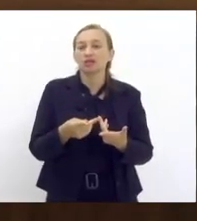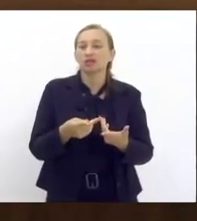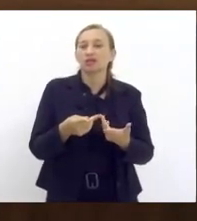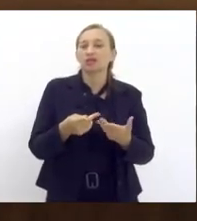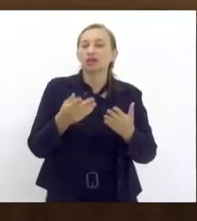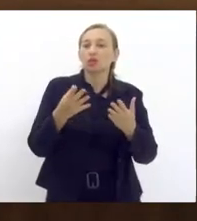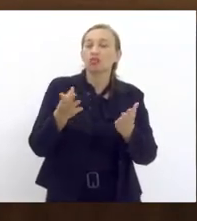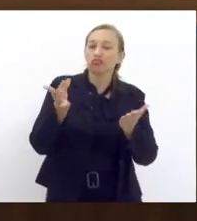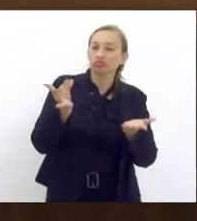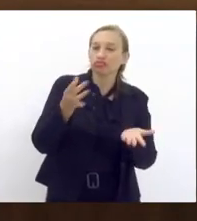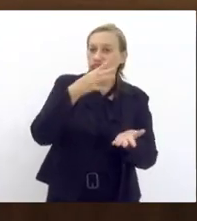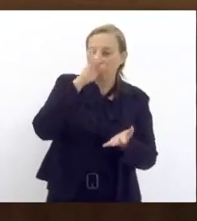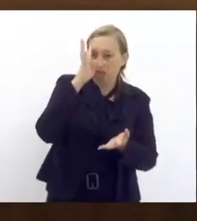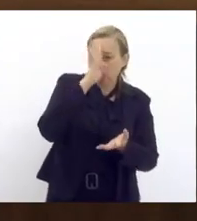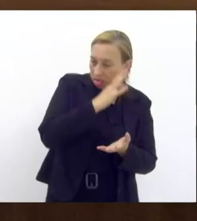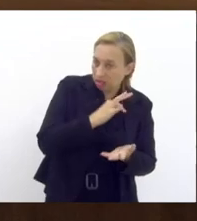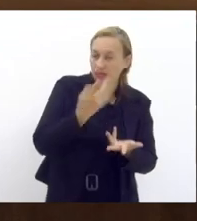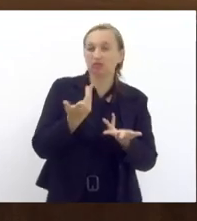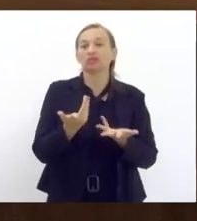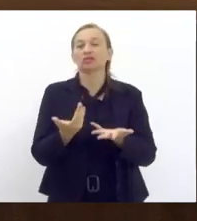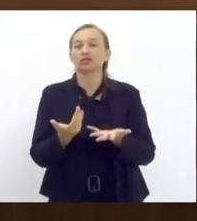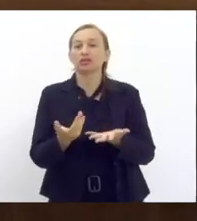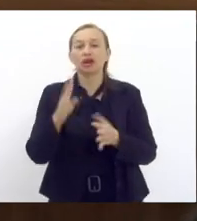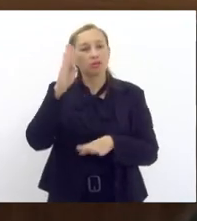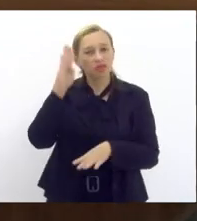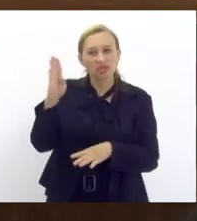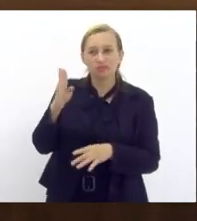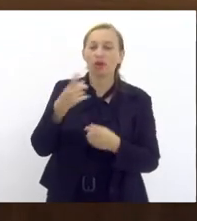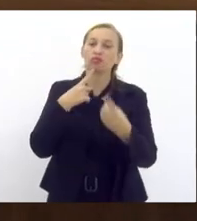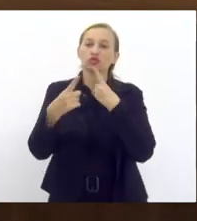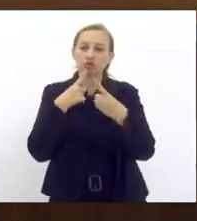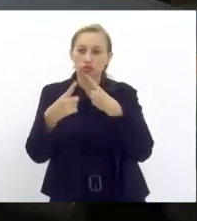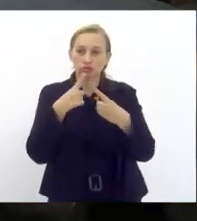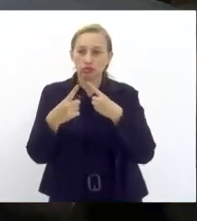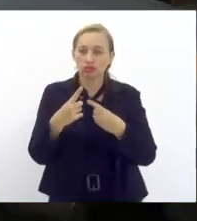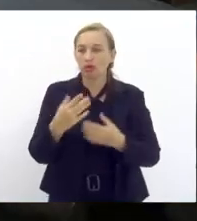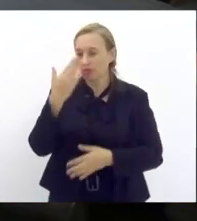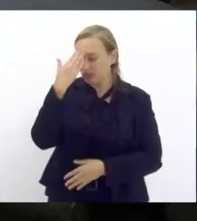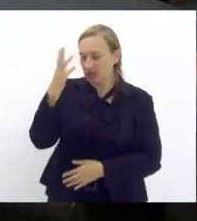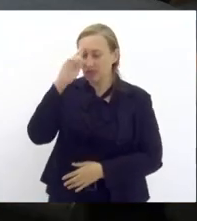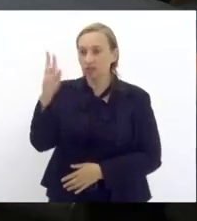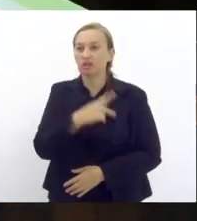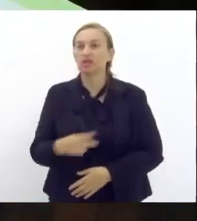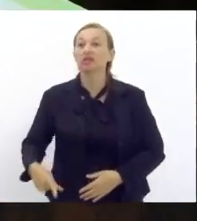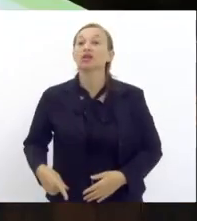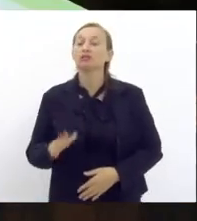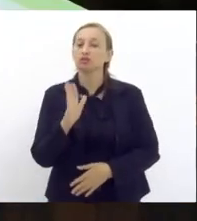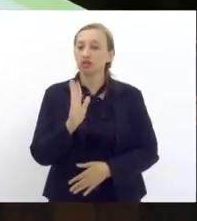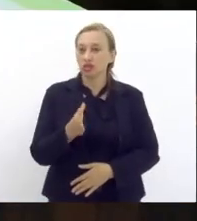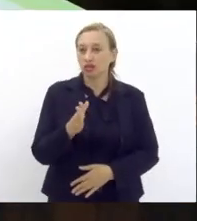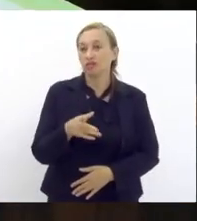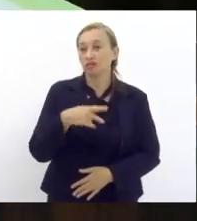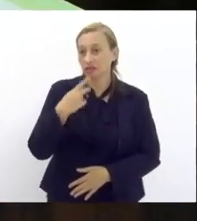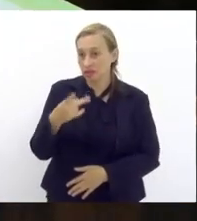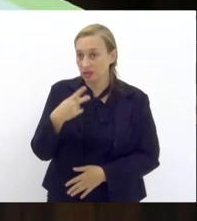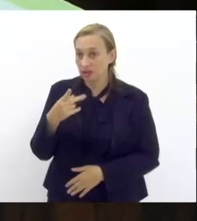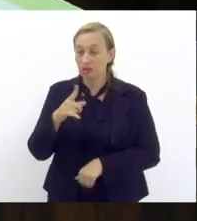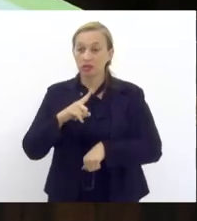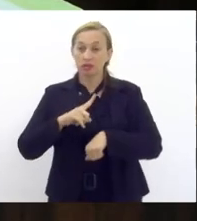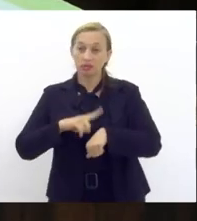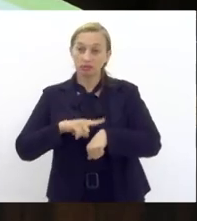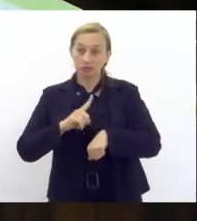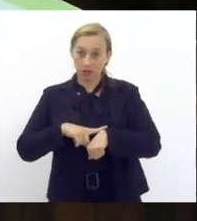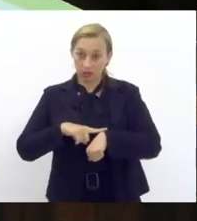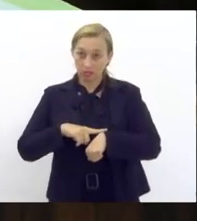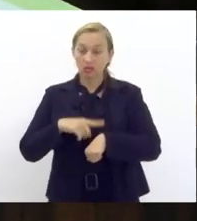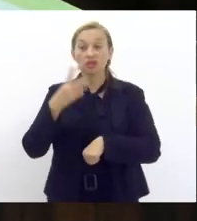debate real, que é o debate de ataque à transfobia e de discriminação. Obrigado, presidente. Como eu já previa, sobrando tempo,